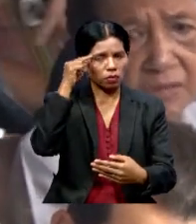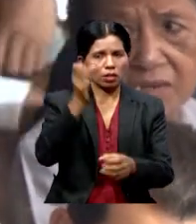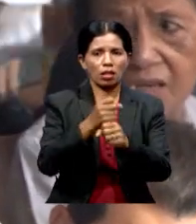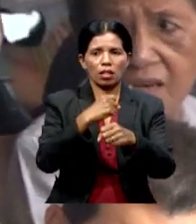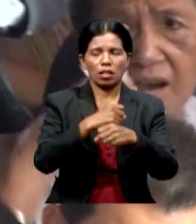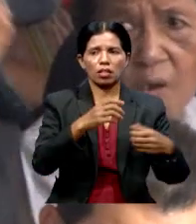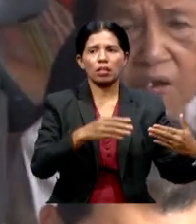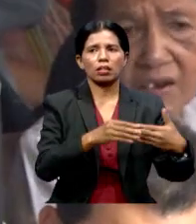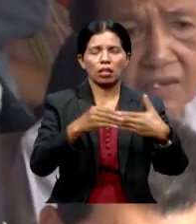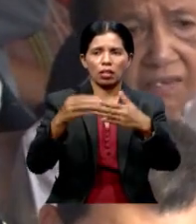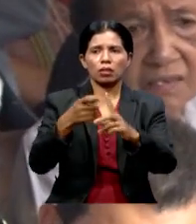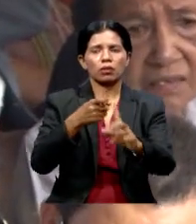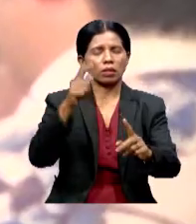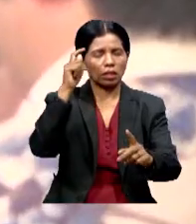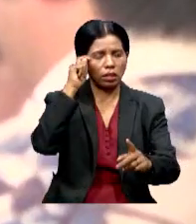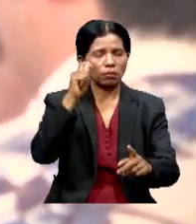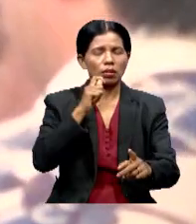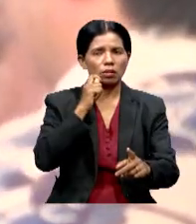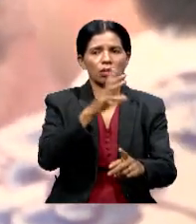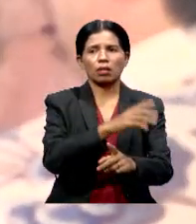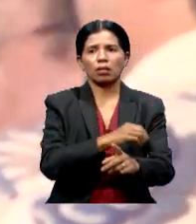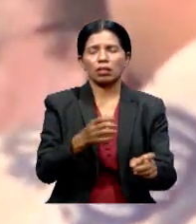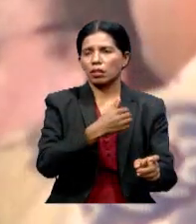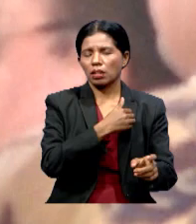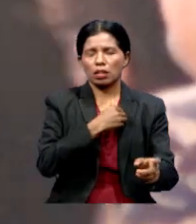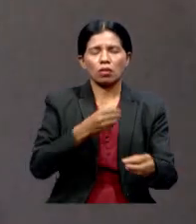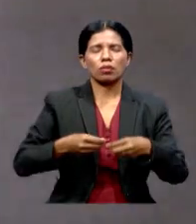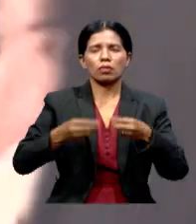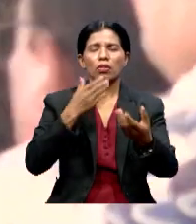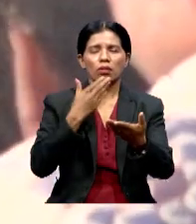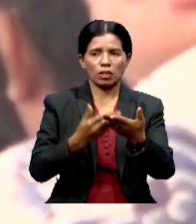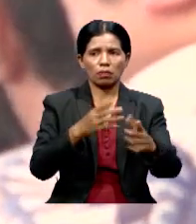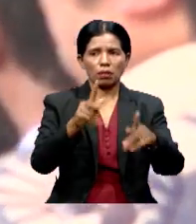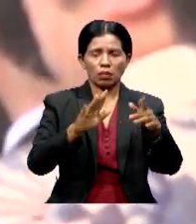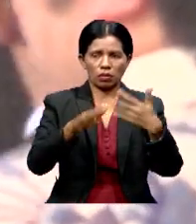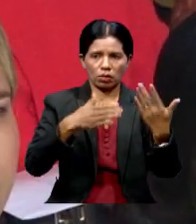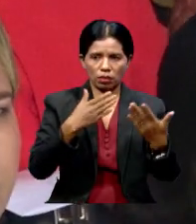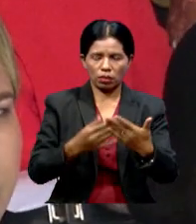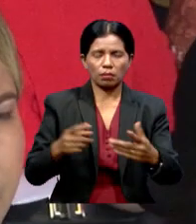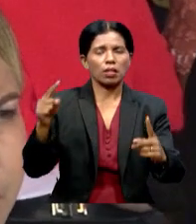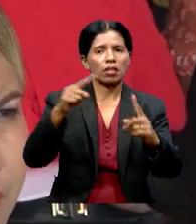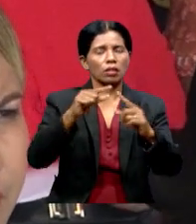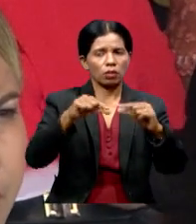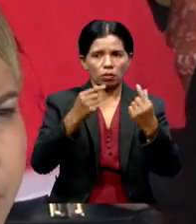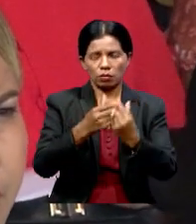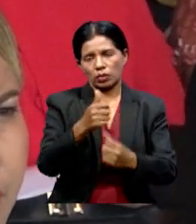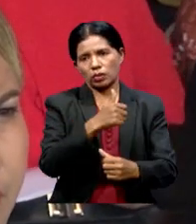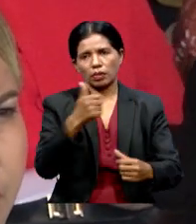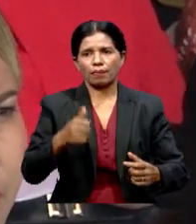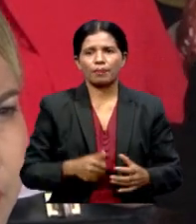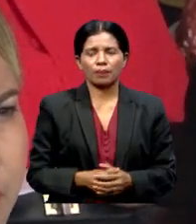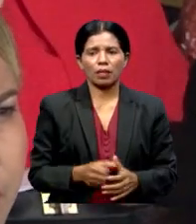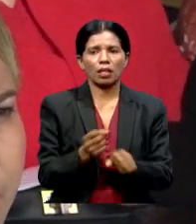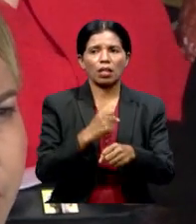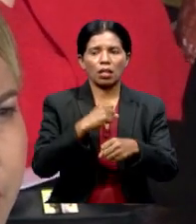Rússia Tauro Matanrua implementa balon la fo benefício ba povo me be pa de grupo balon. Alá auditorias